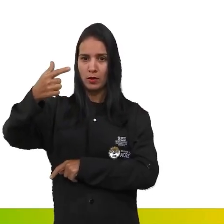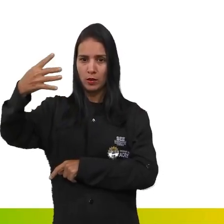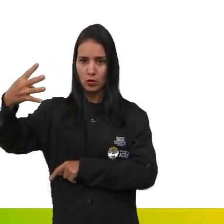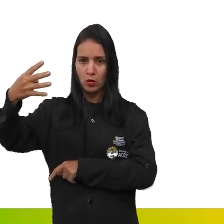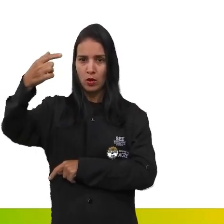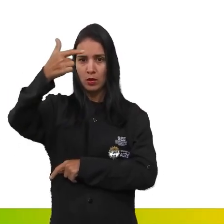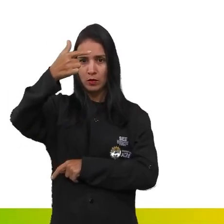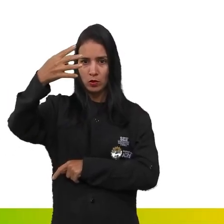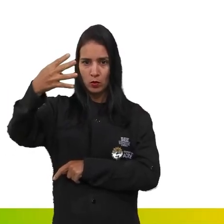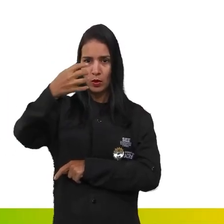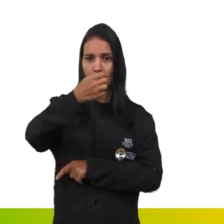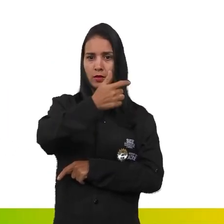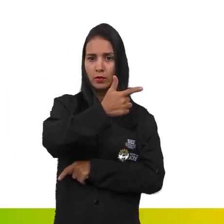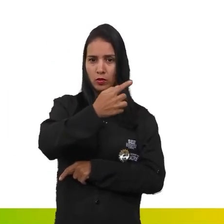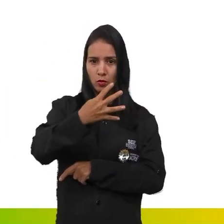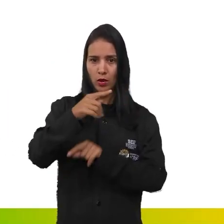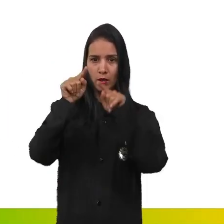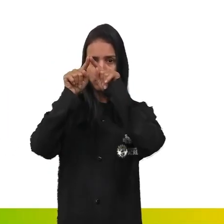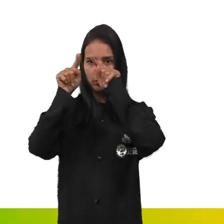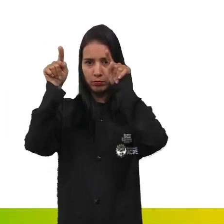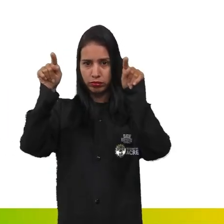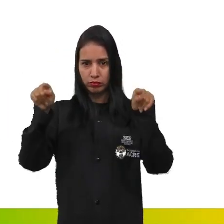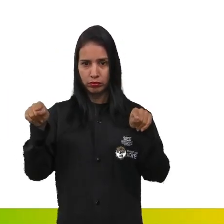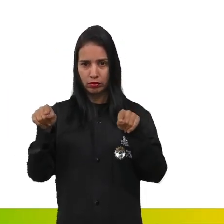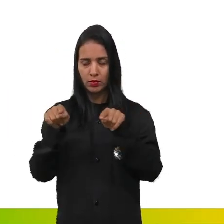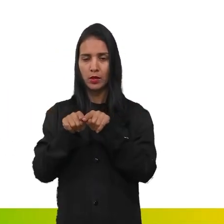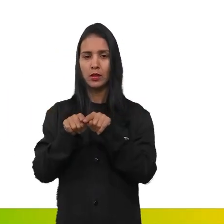paralelepípedo é 40 centímetros.